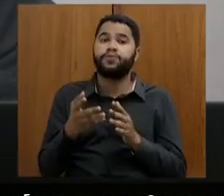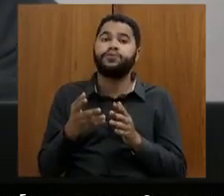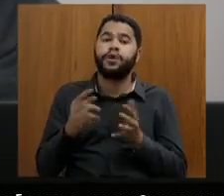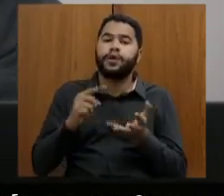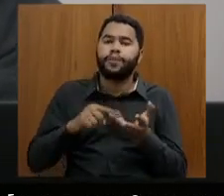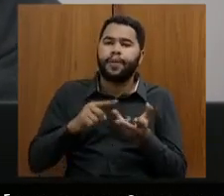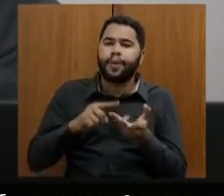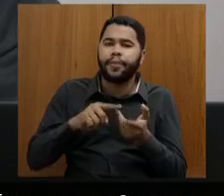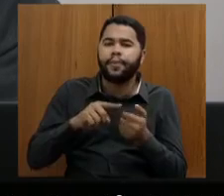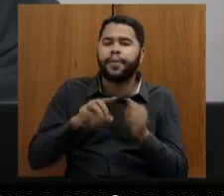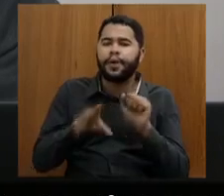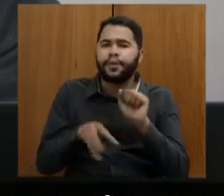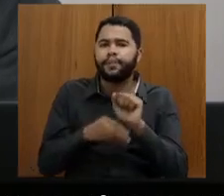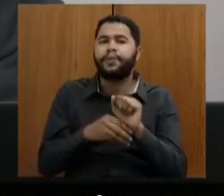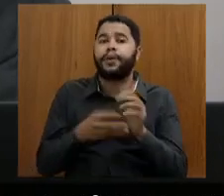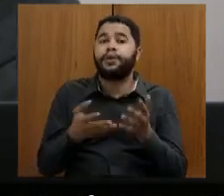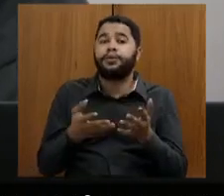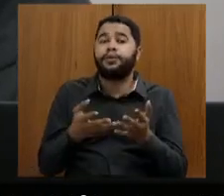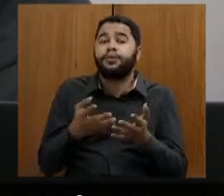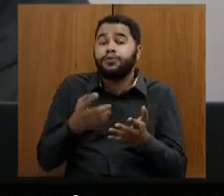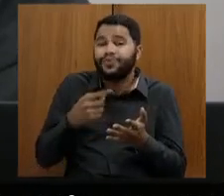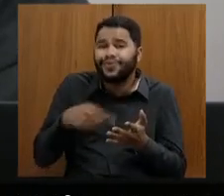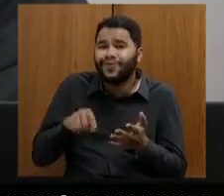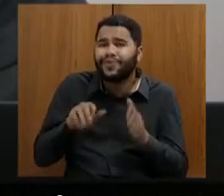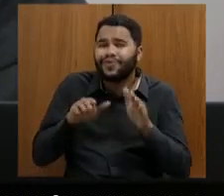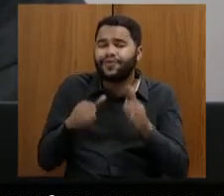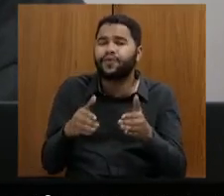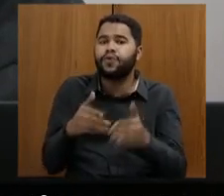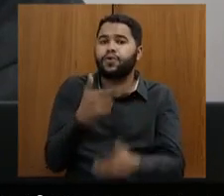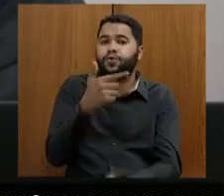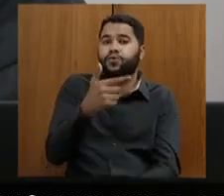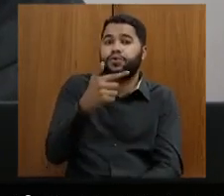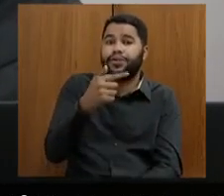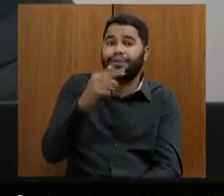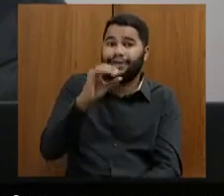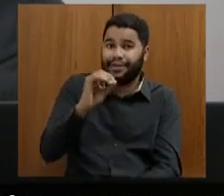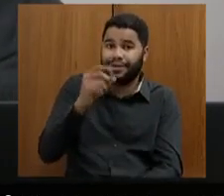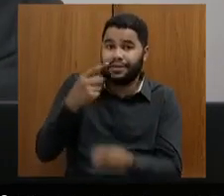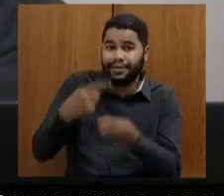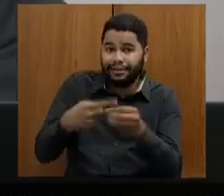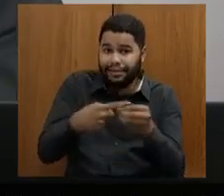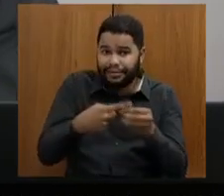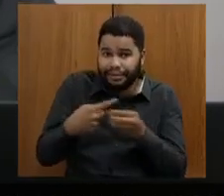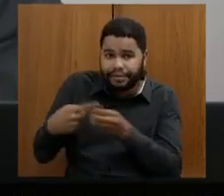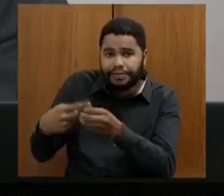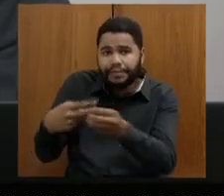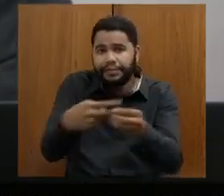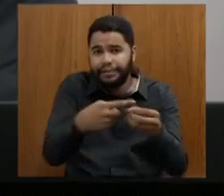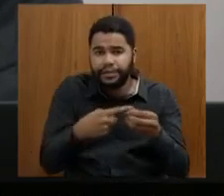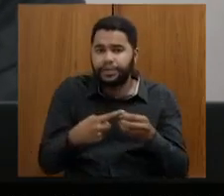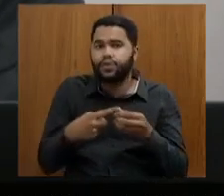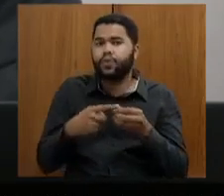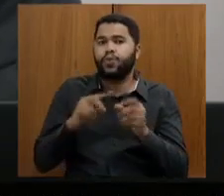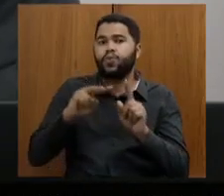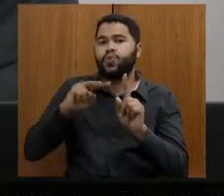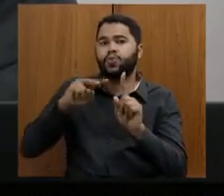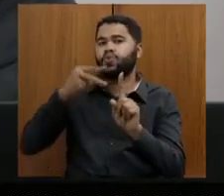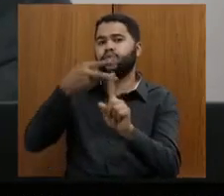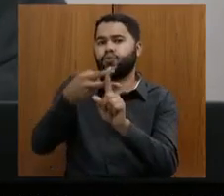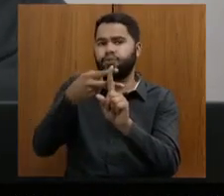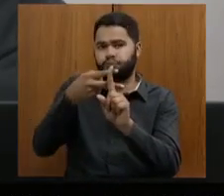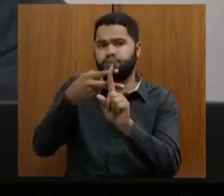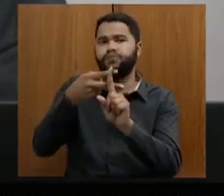emendas parlamentares nós destinamos para 270 municípios ou seja bem o dobro